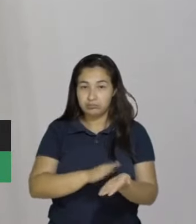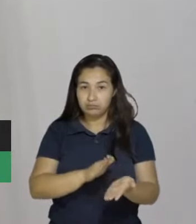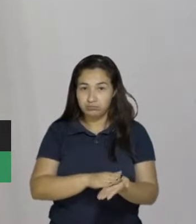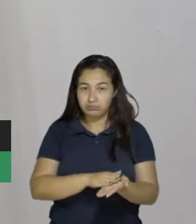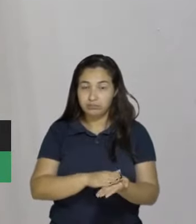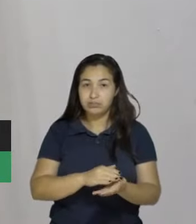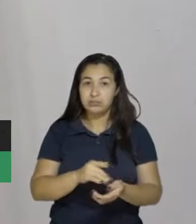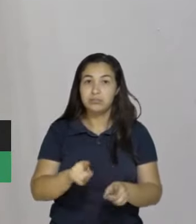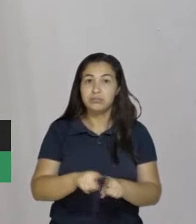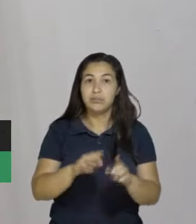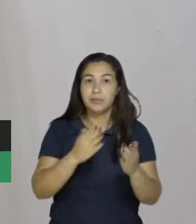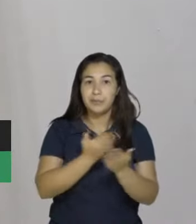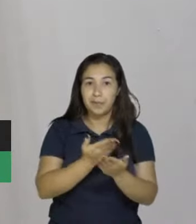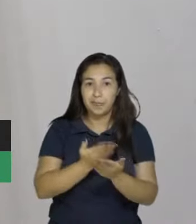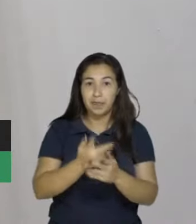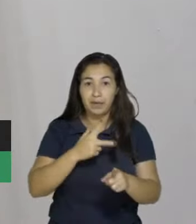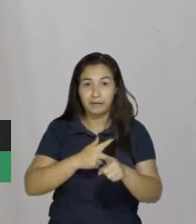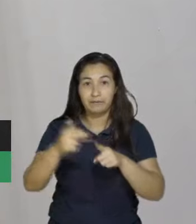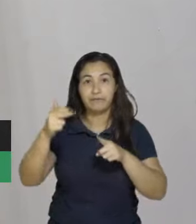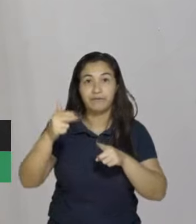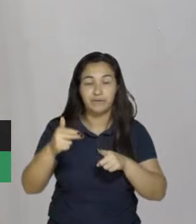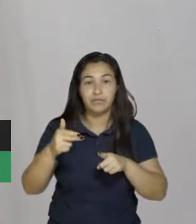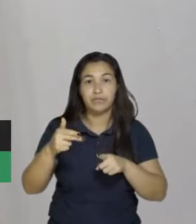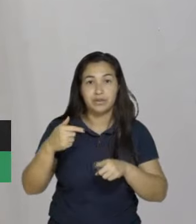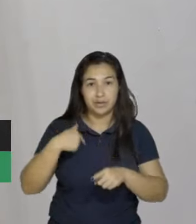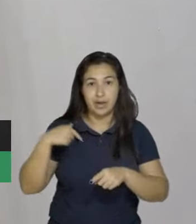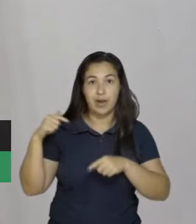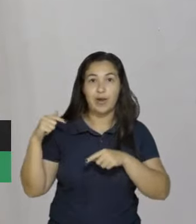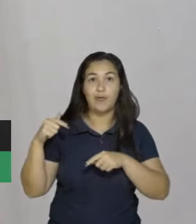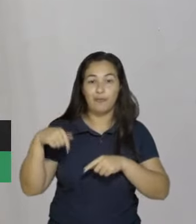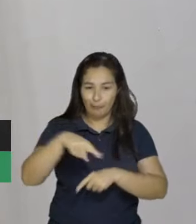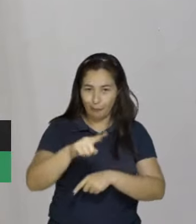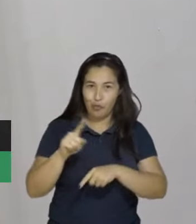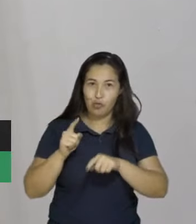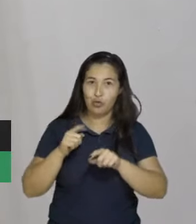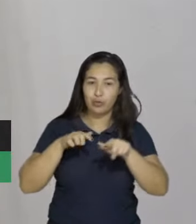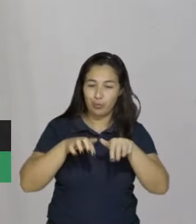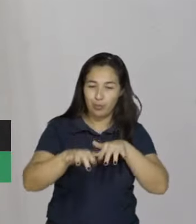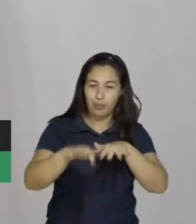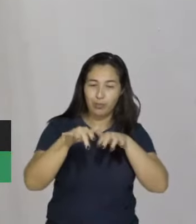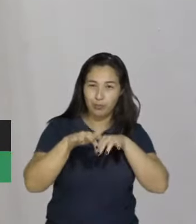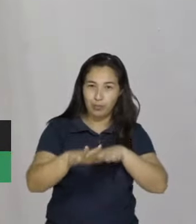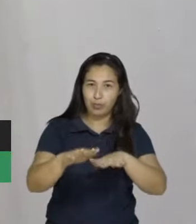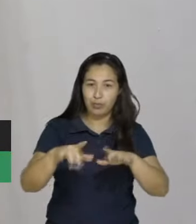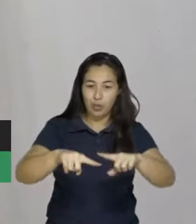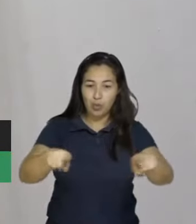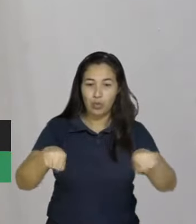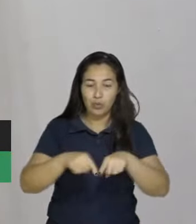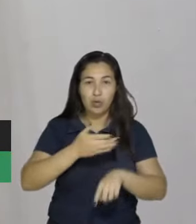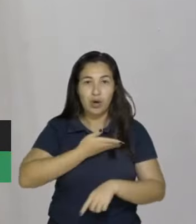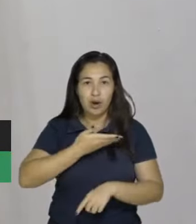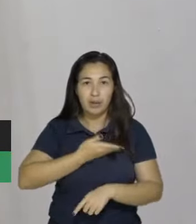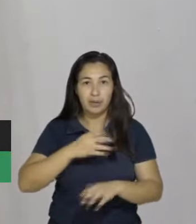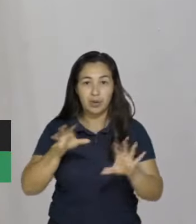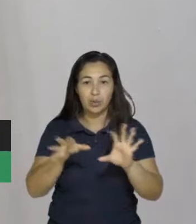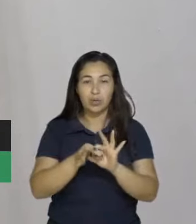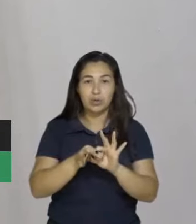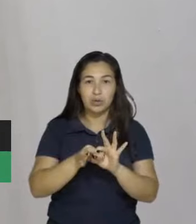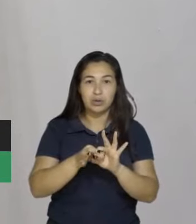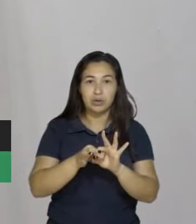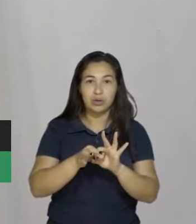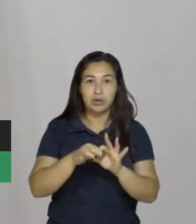escola de samba Vencedora, que eu desfilei, tive o prazer de estar na ala dos amigos da União da Ilha da Magia, com o enredo